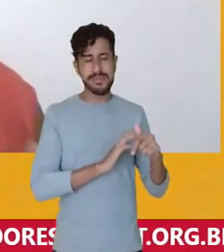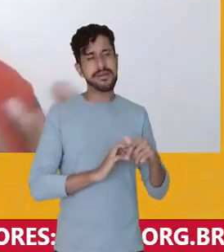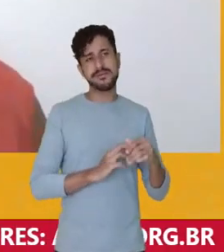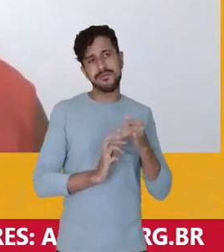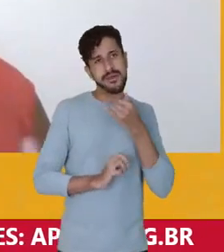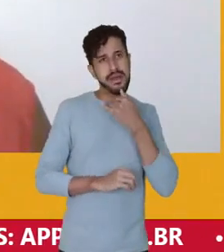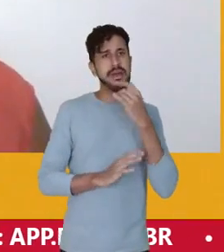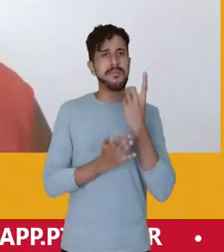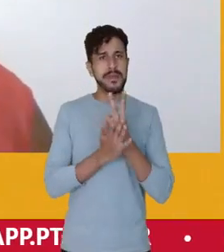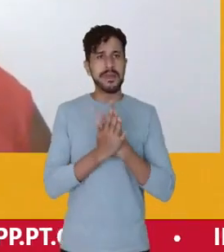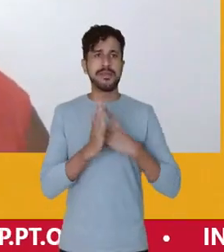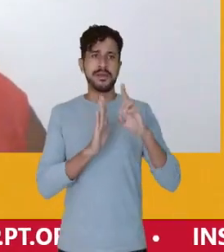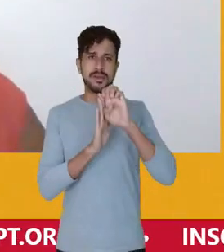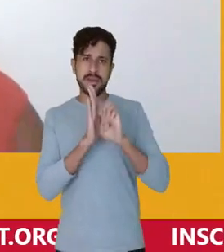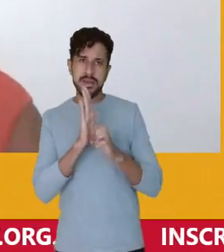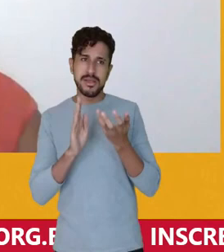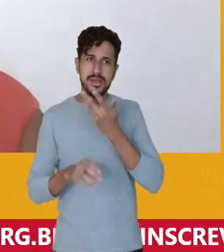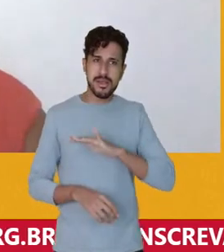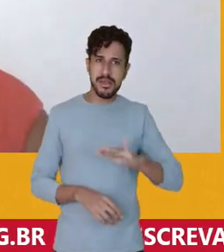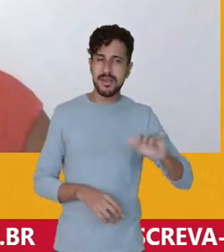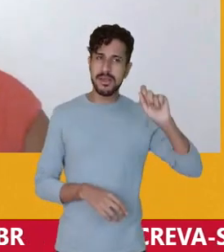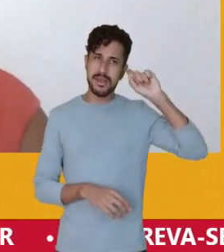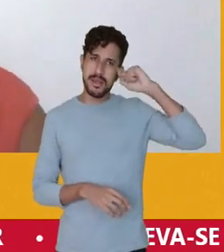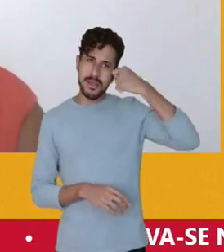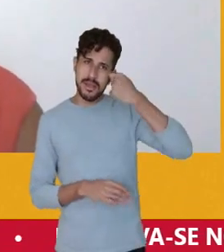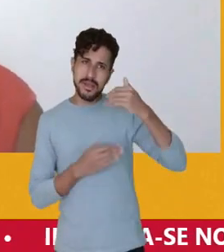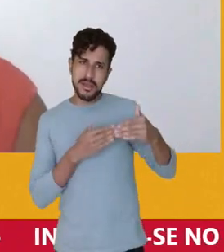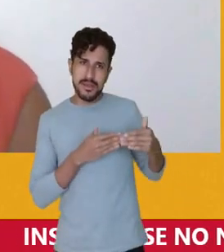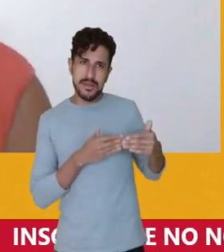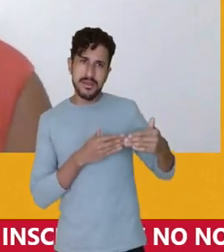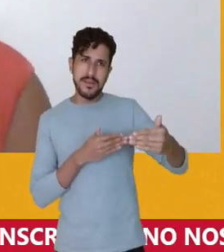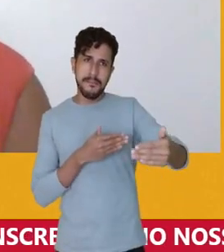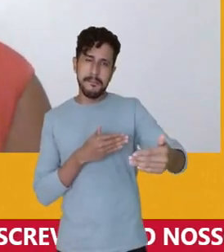o Estatuto de Criança Negra a partir de